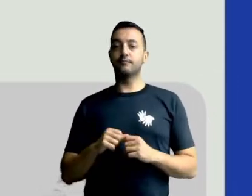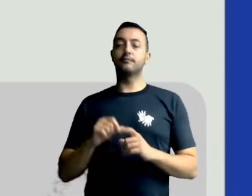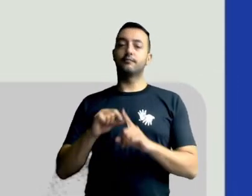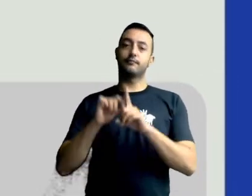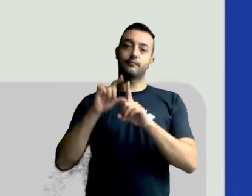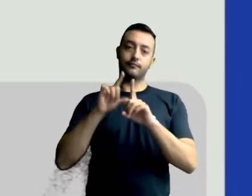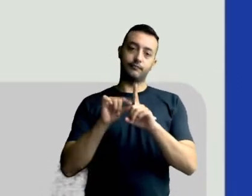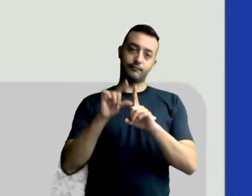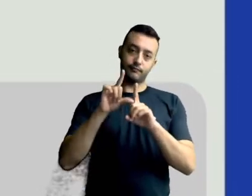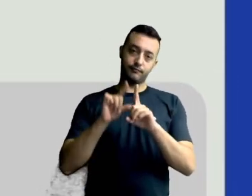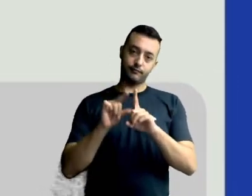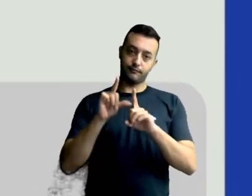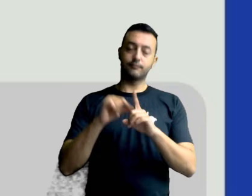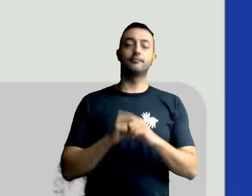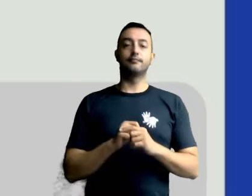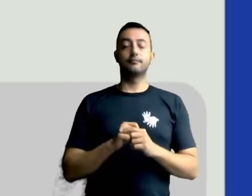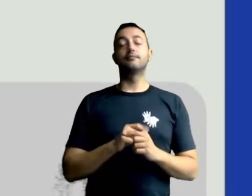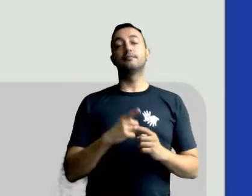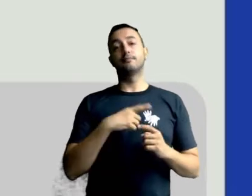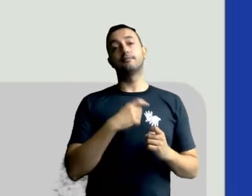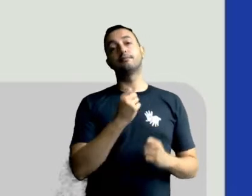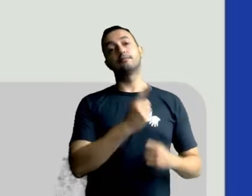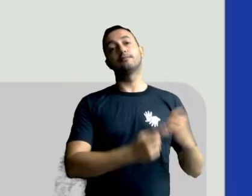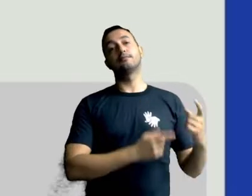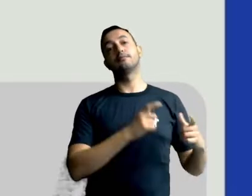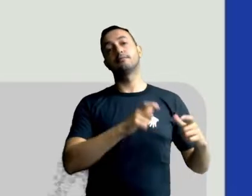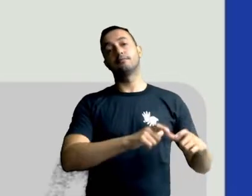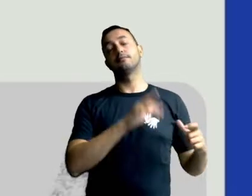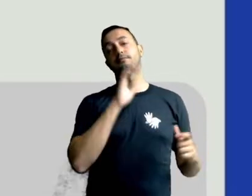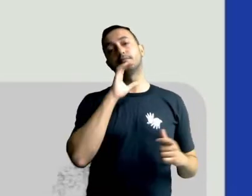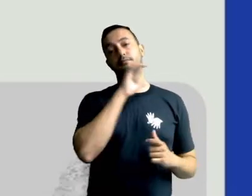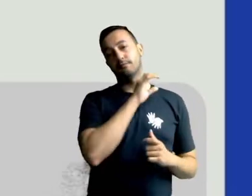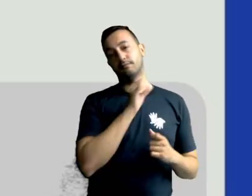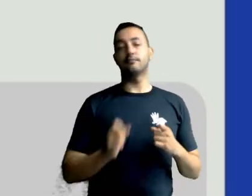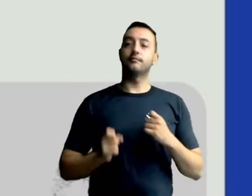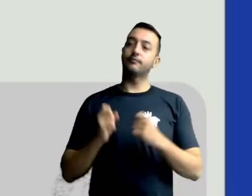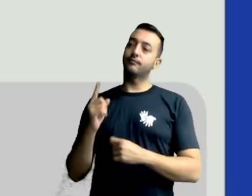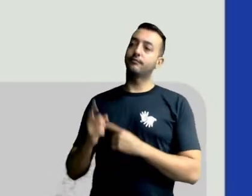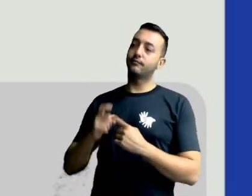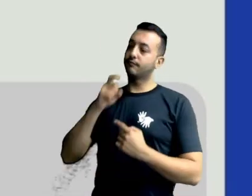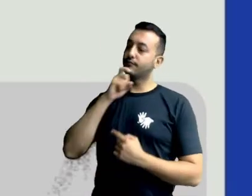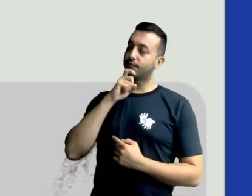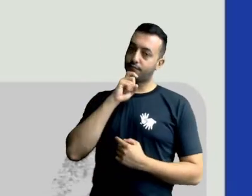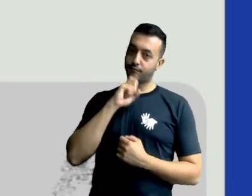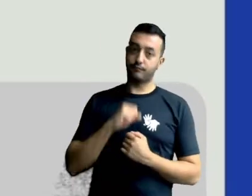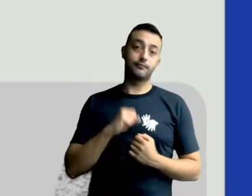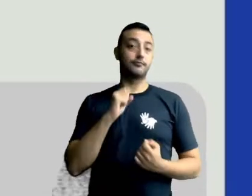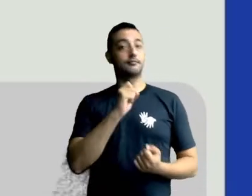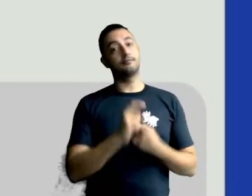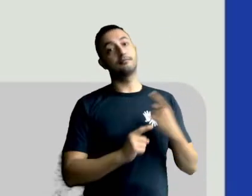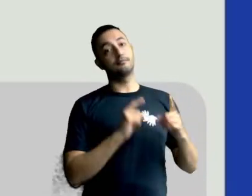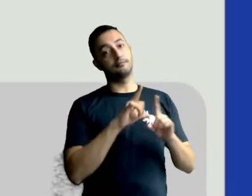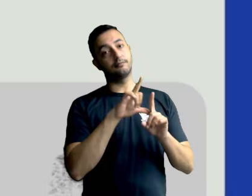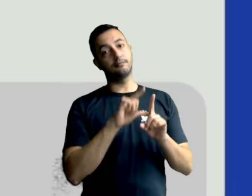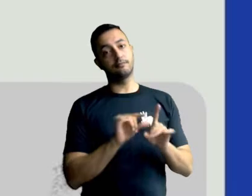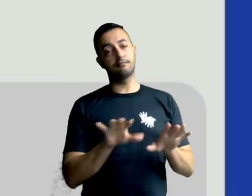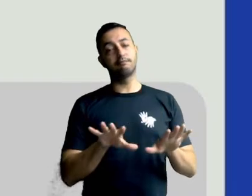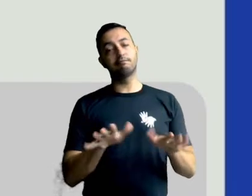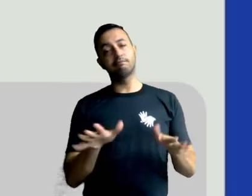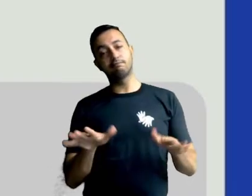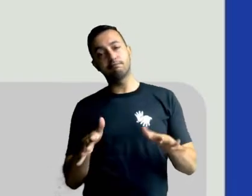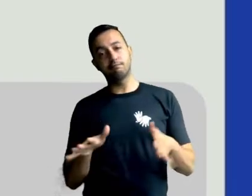a temperatura, ou seja, existem ambientes mais quentes, ambientes mais frios, ambientes com